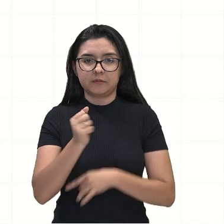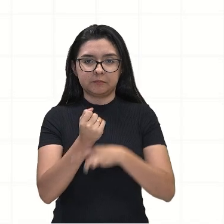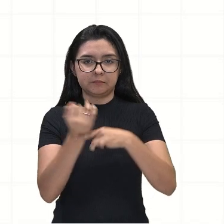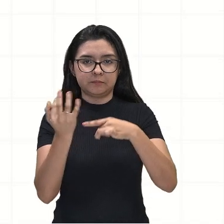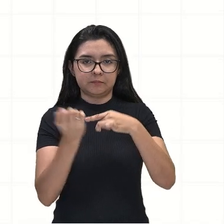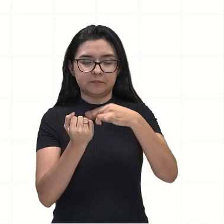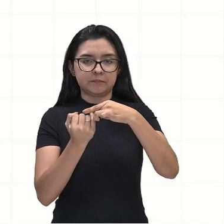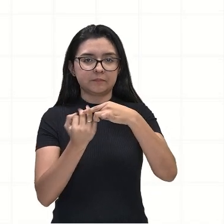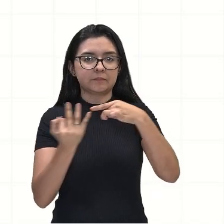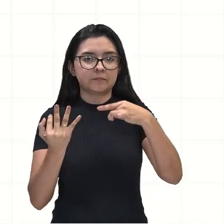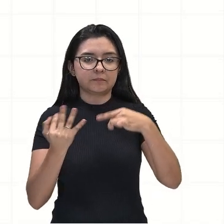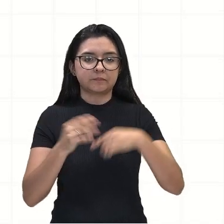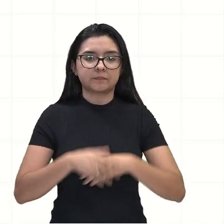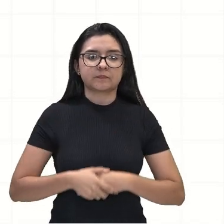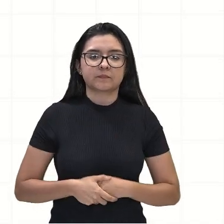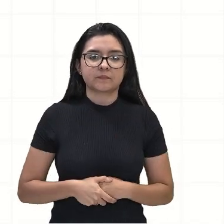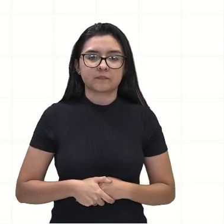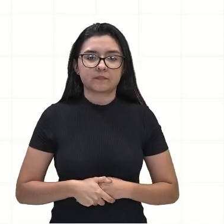própria.